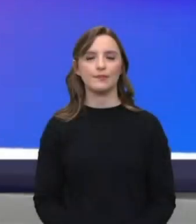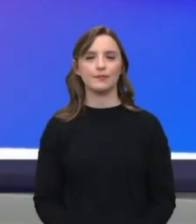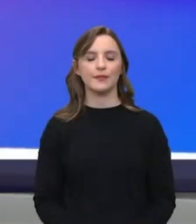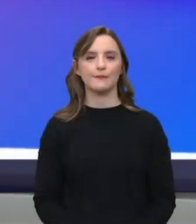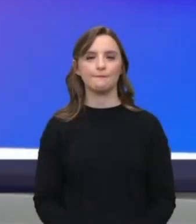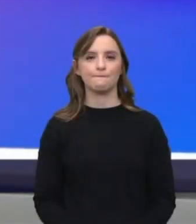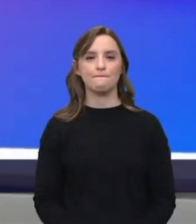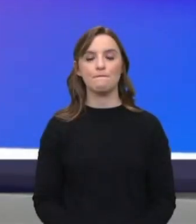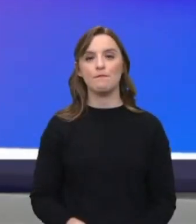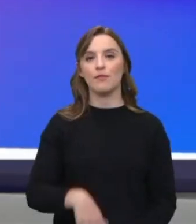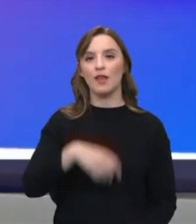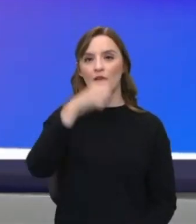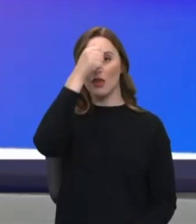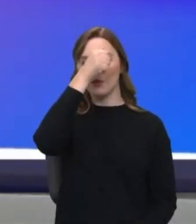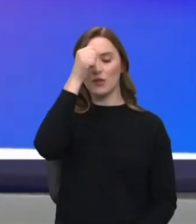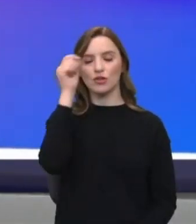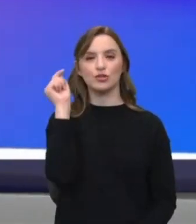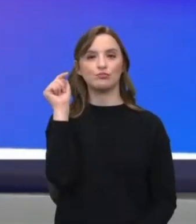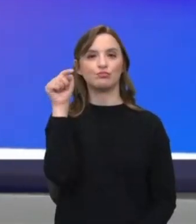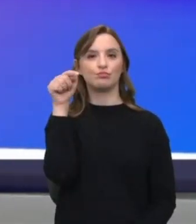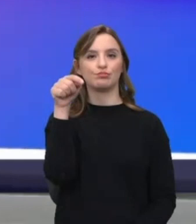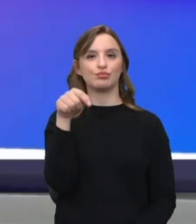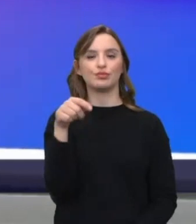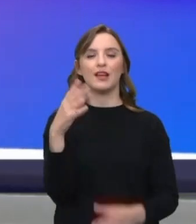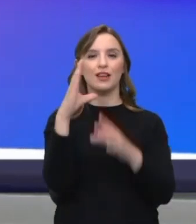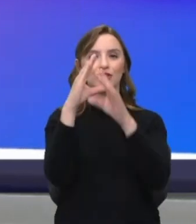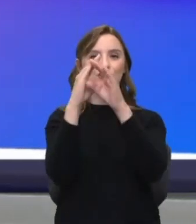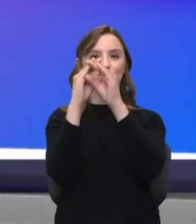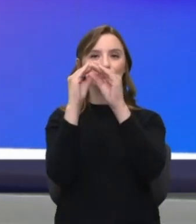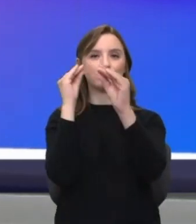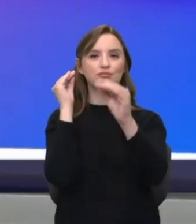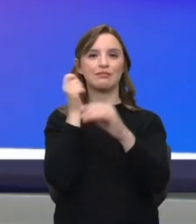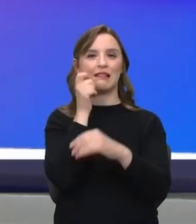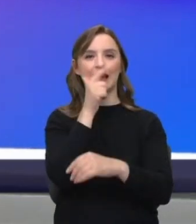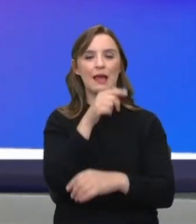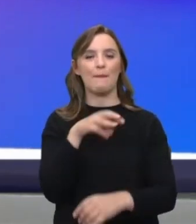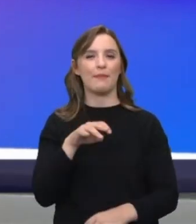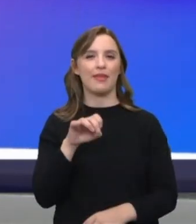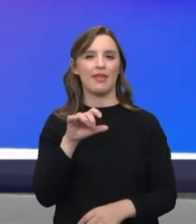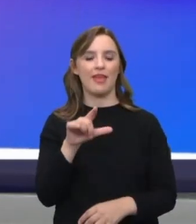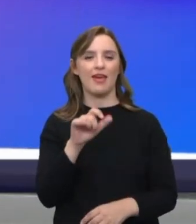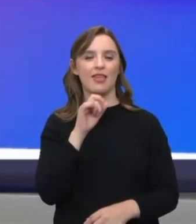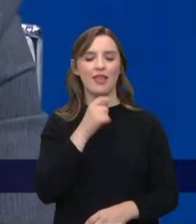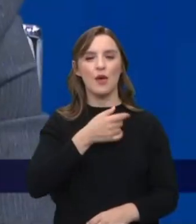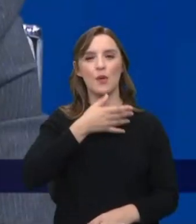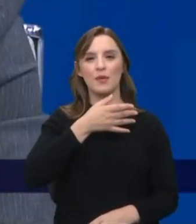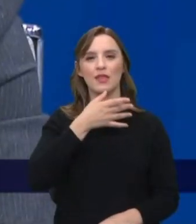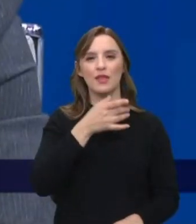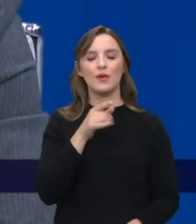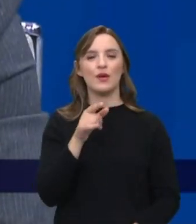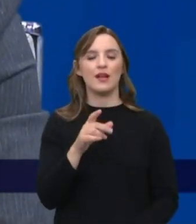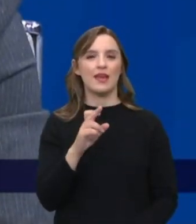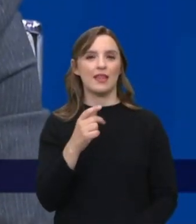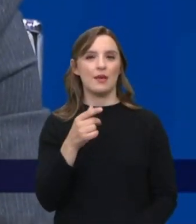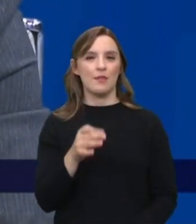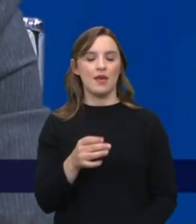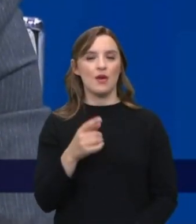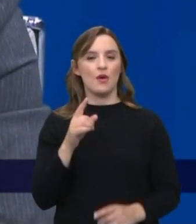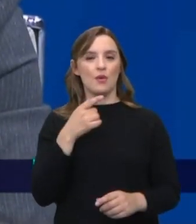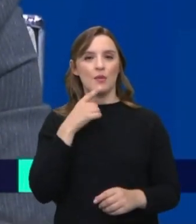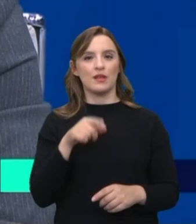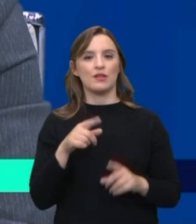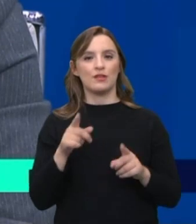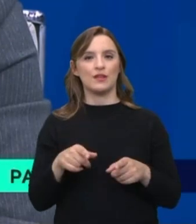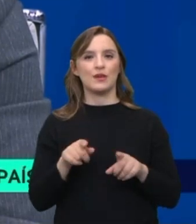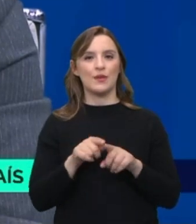Ao domingo viajamos até ao espaço numa viagem conduzida pelo Miguel Gonçalves, comentador da RTP. Começa mais uma edição da